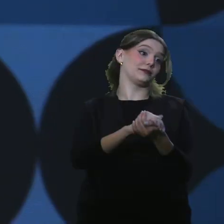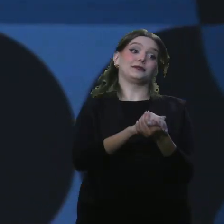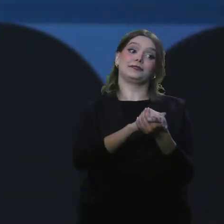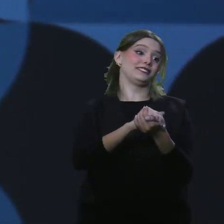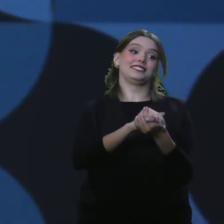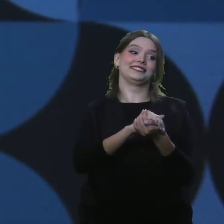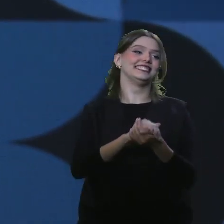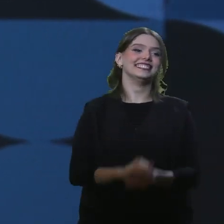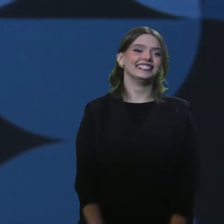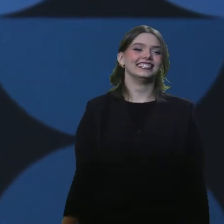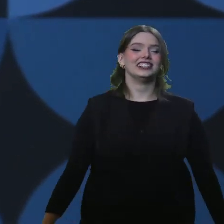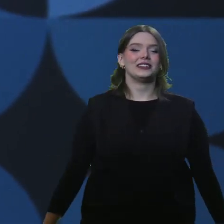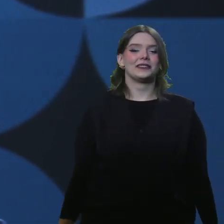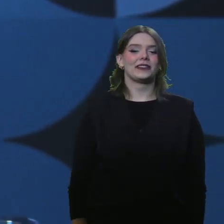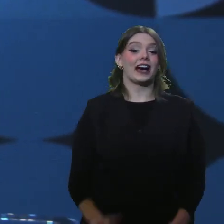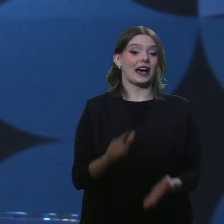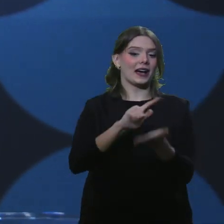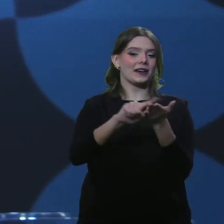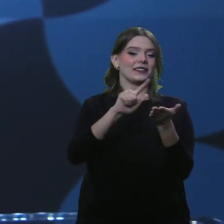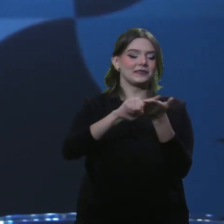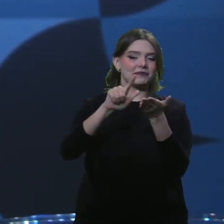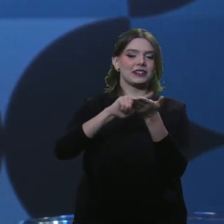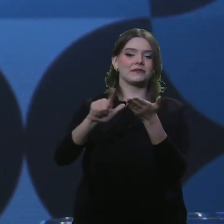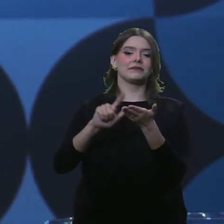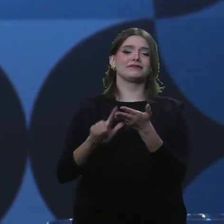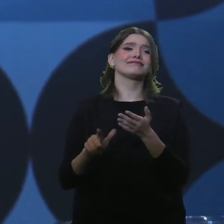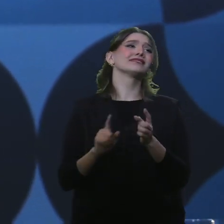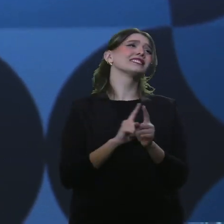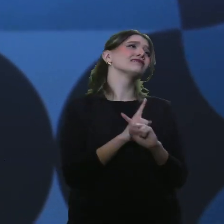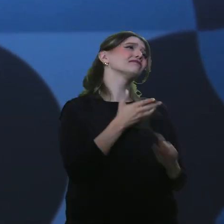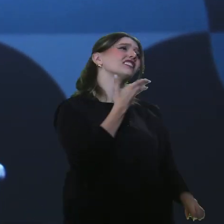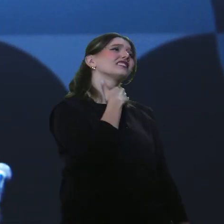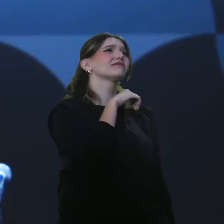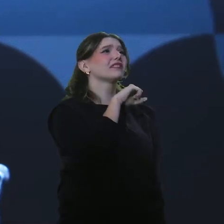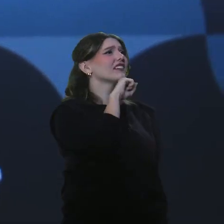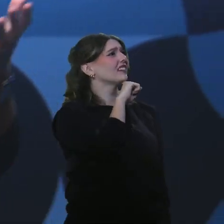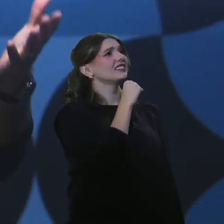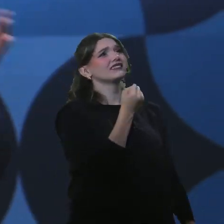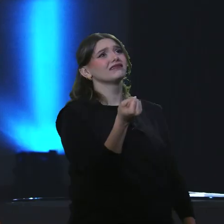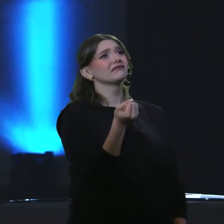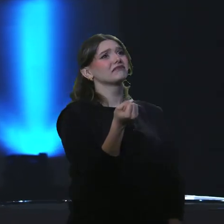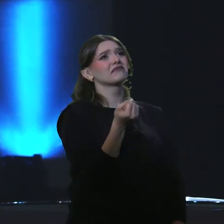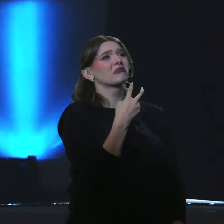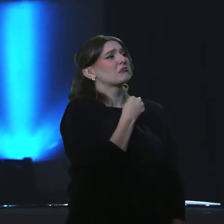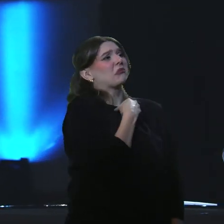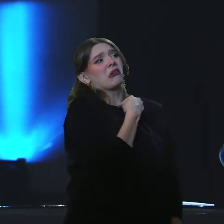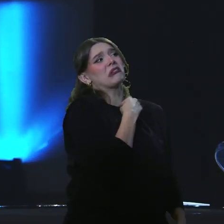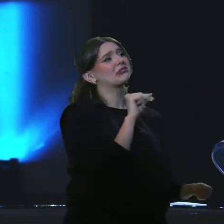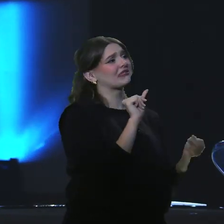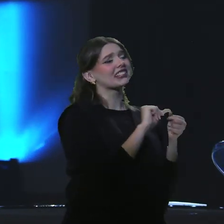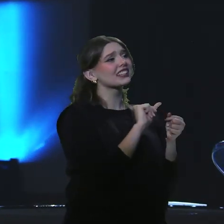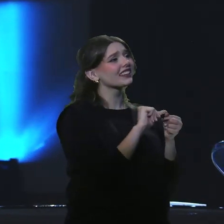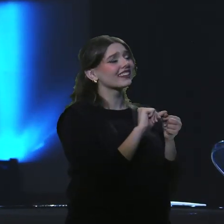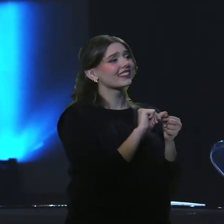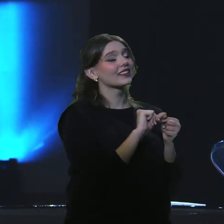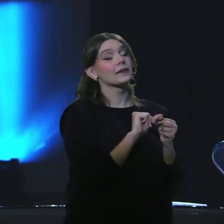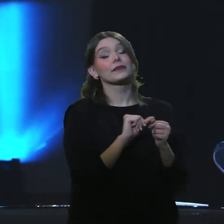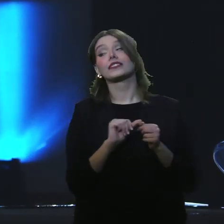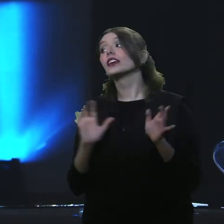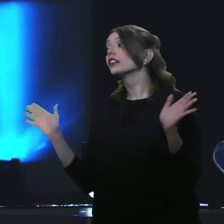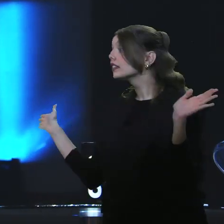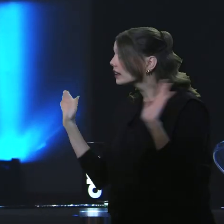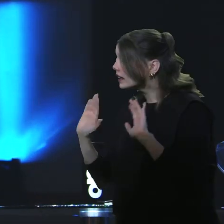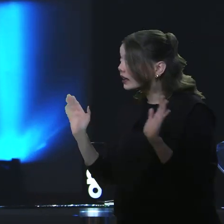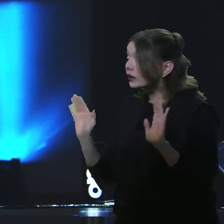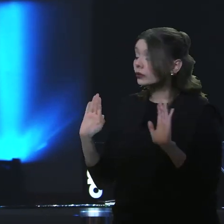bem rápido. Aí ela, mas pai, eu não consigo fazer. Eu falei, não, calma filho, você vai conseguir, você